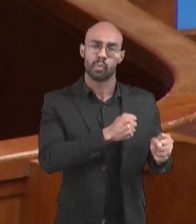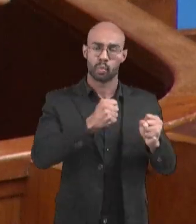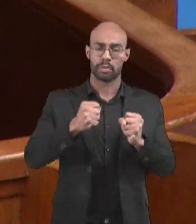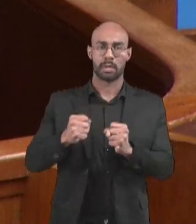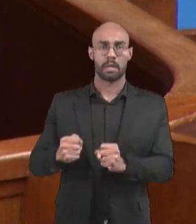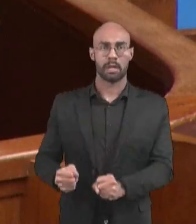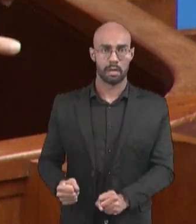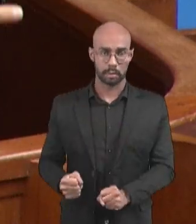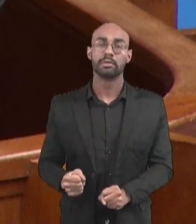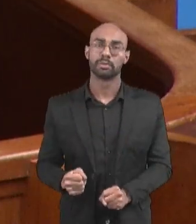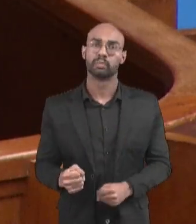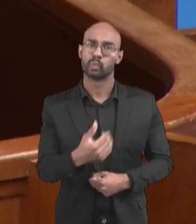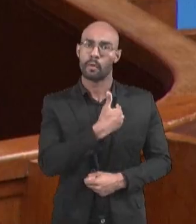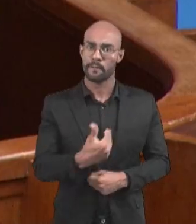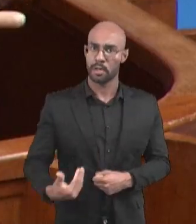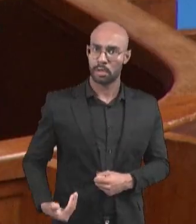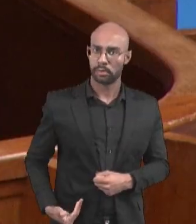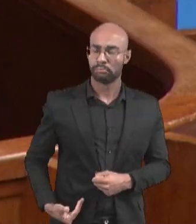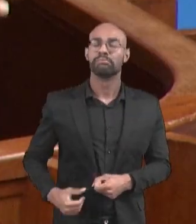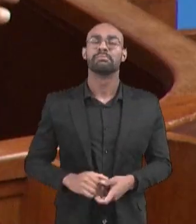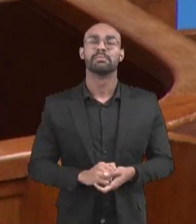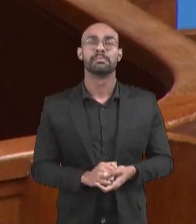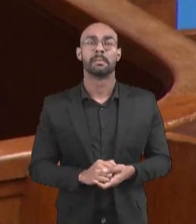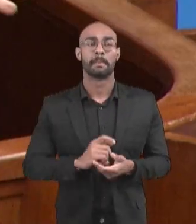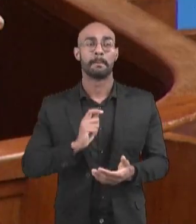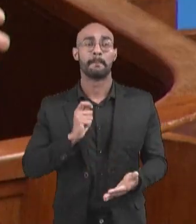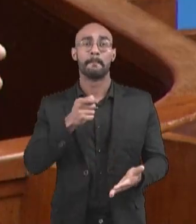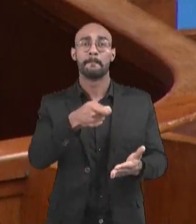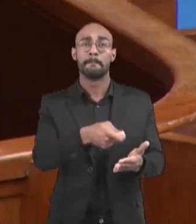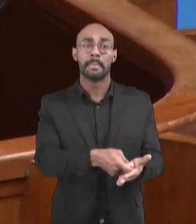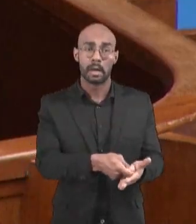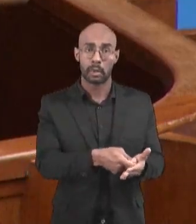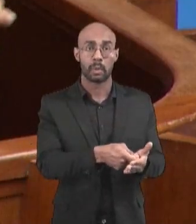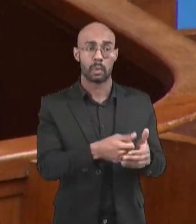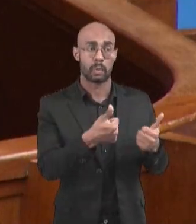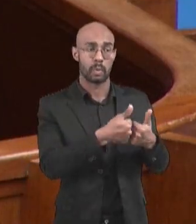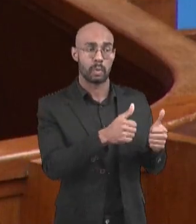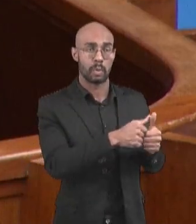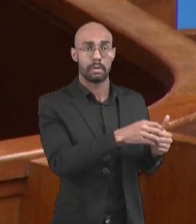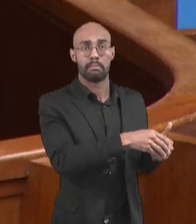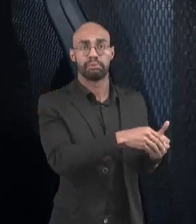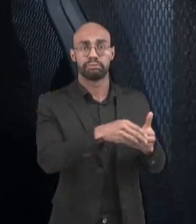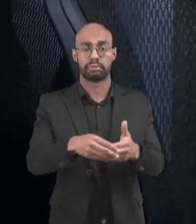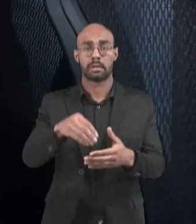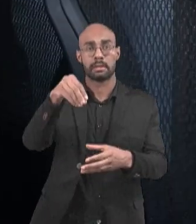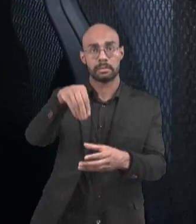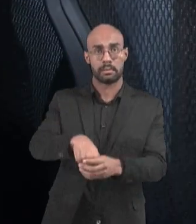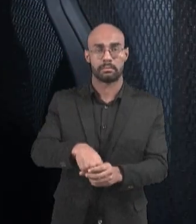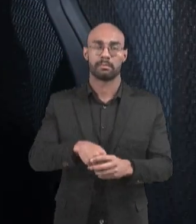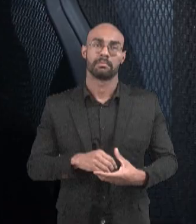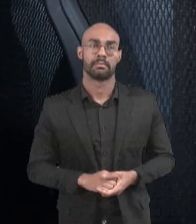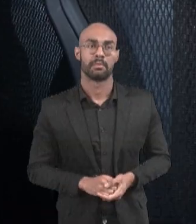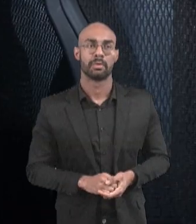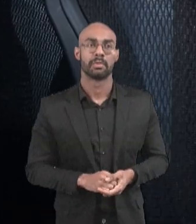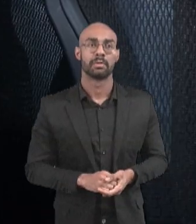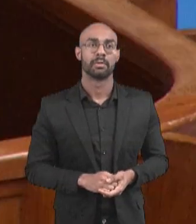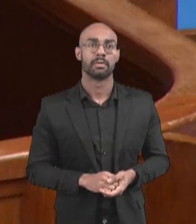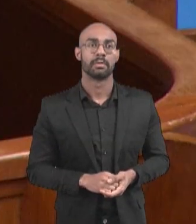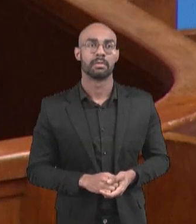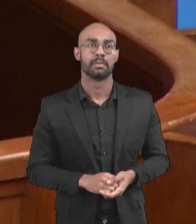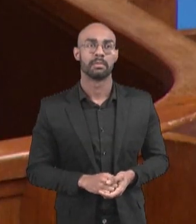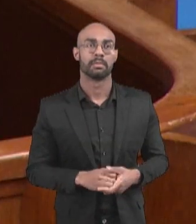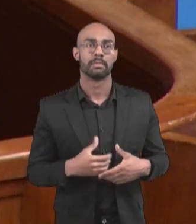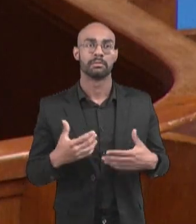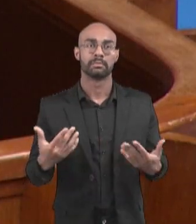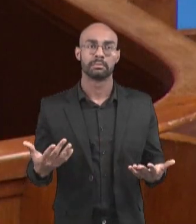Autoridades maiores do Estado foi lá e pagou o ônibus e voltou os índios lá dentro, está lá até hoje. Quer dizer, não